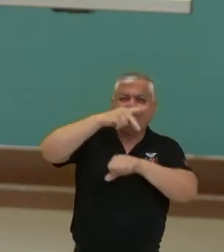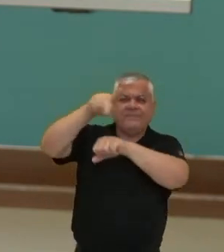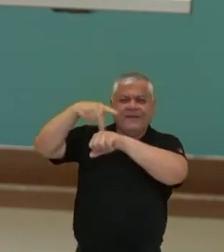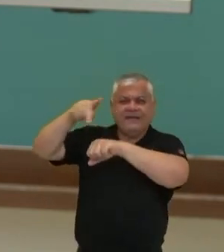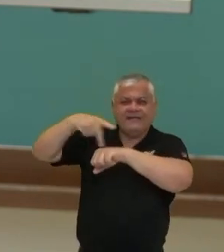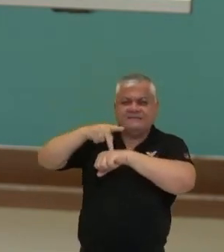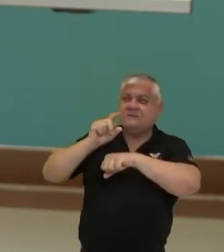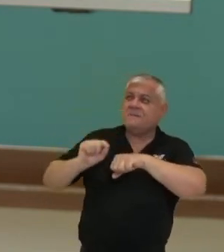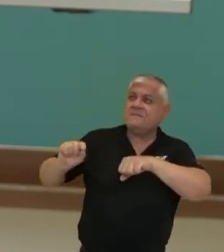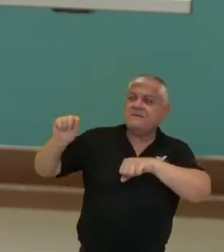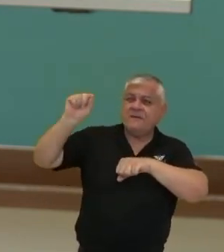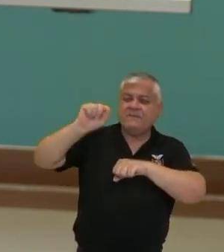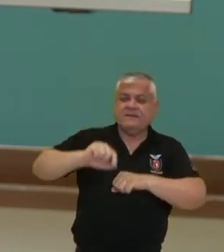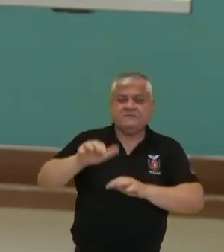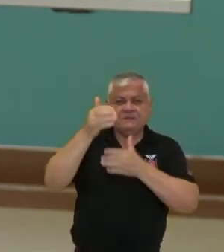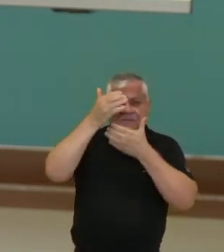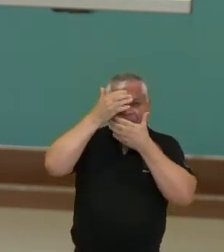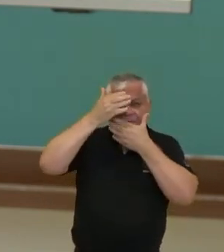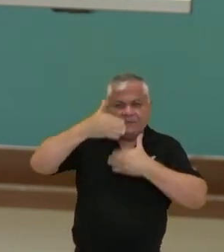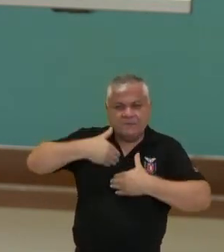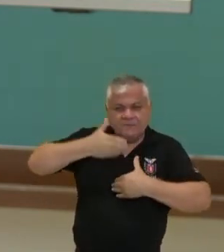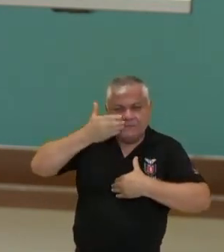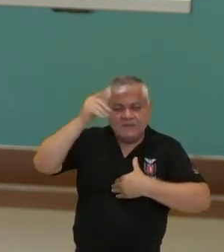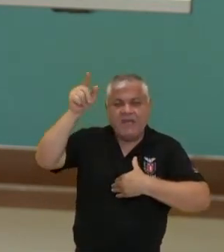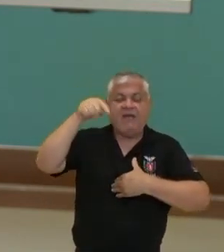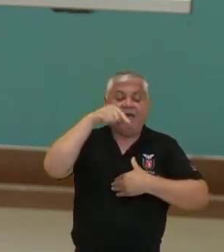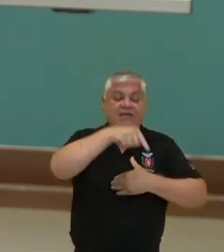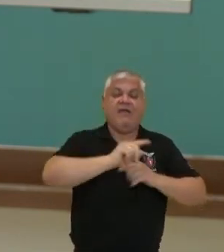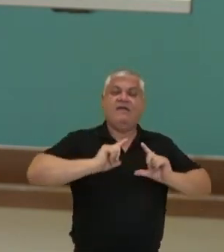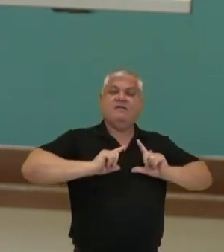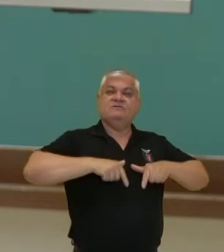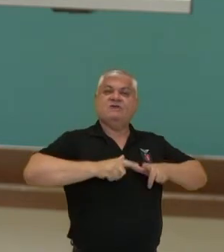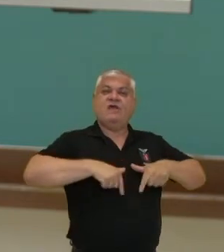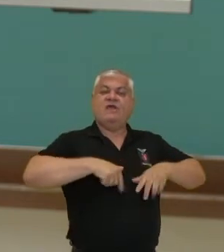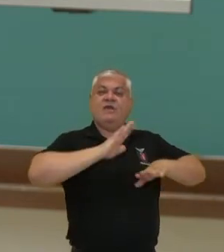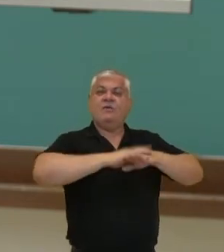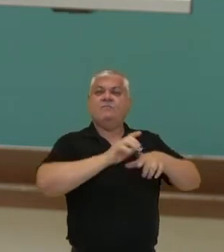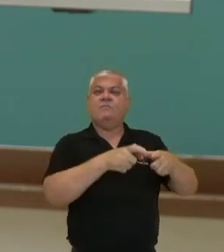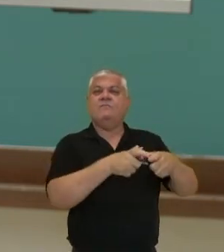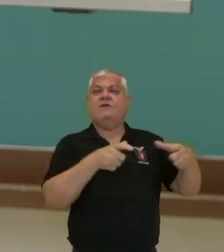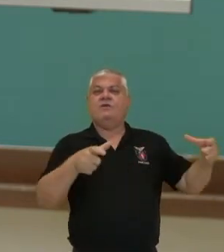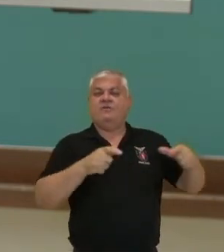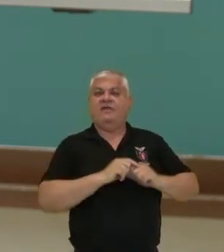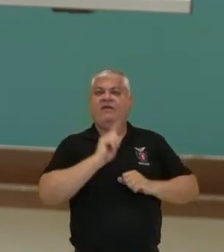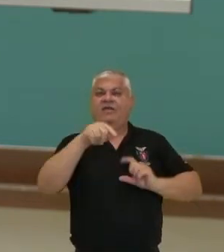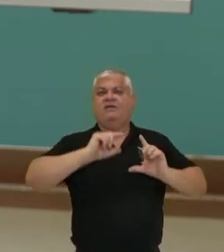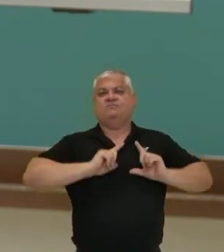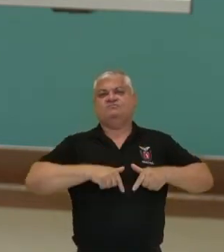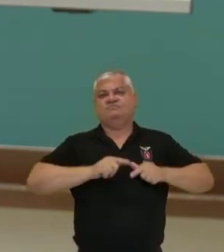São muçulmanos Israel é um país de maioria judaica